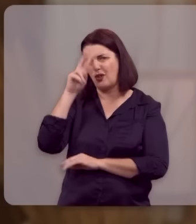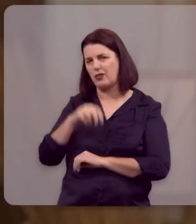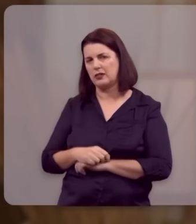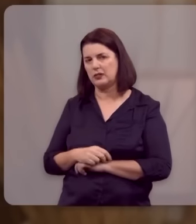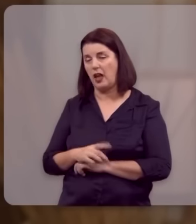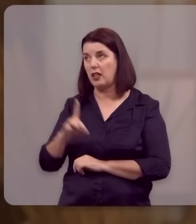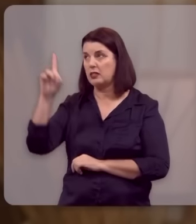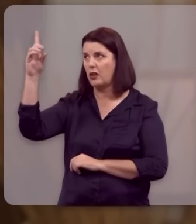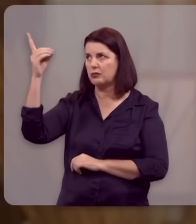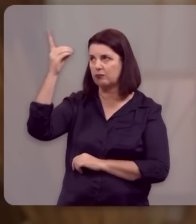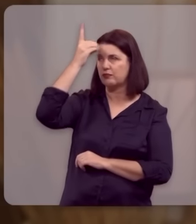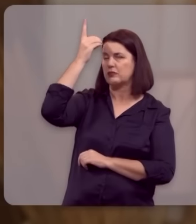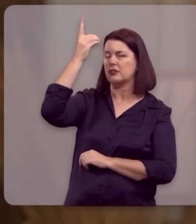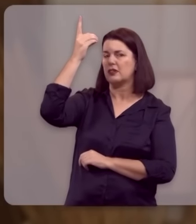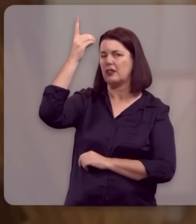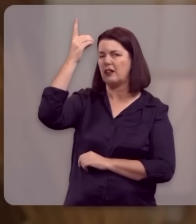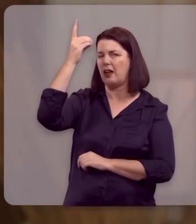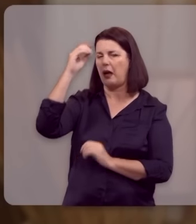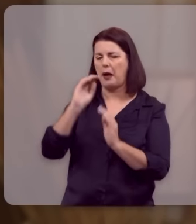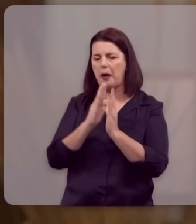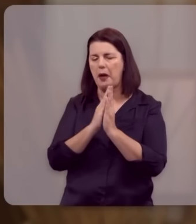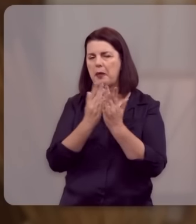O Deus que inspirou a Bíblia,